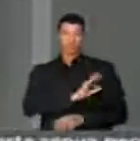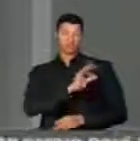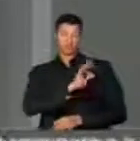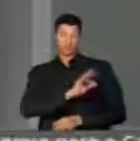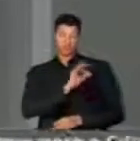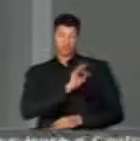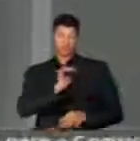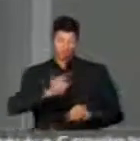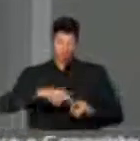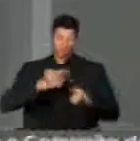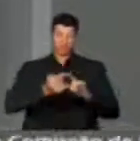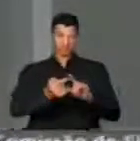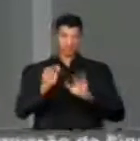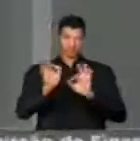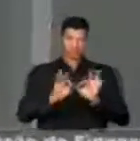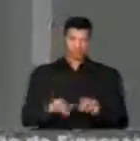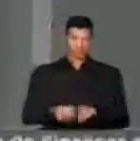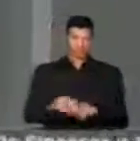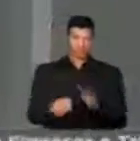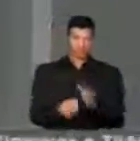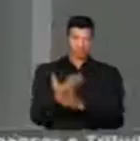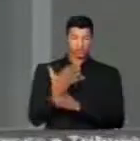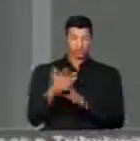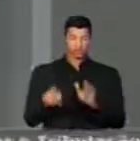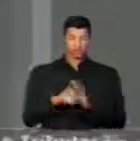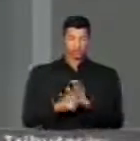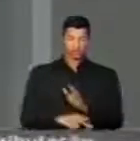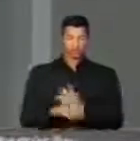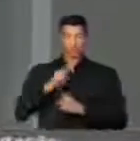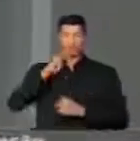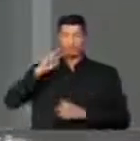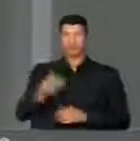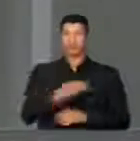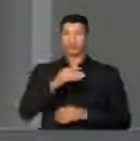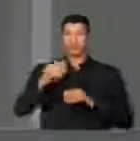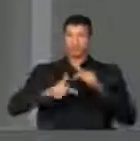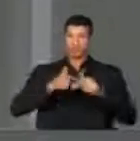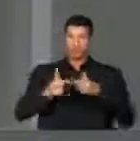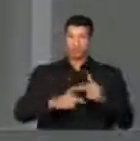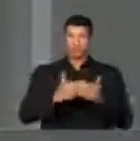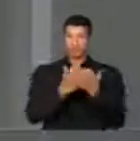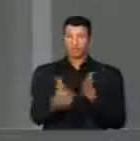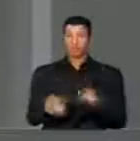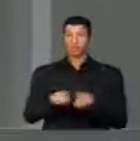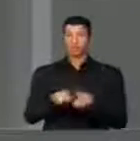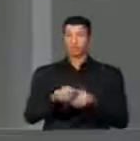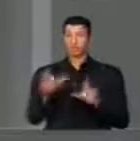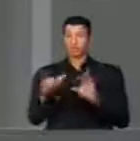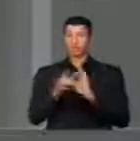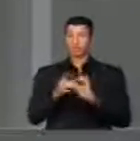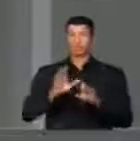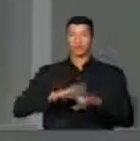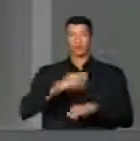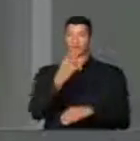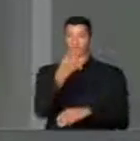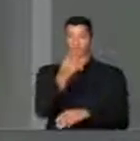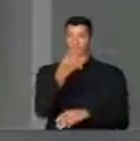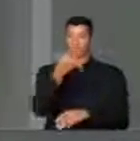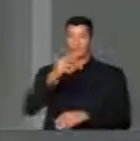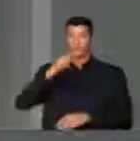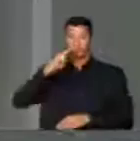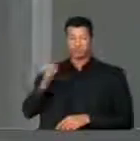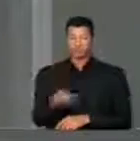mínimo acima da inflação, gerou mais de 20 milhões de empregos e permitiu inserir mais de